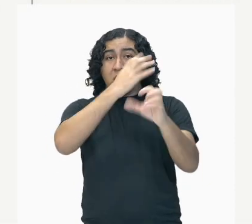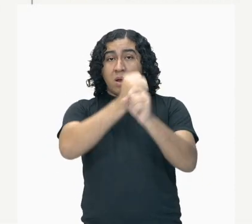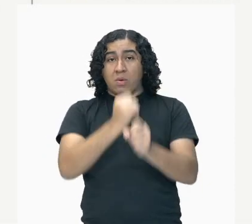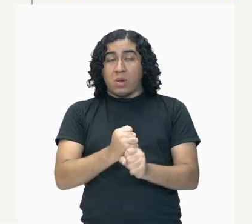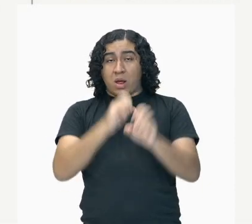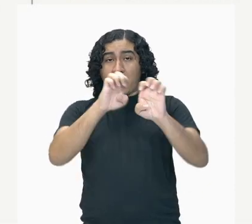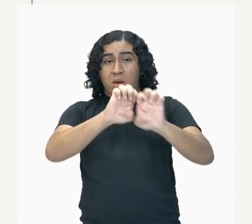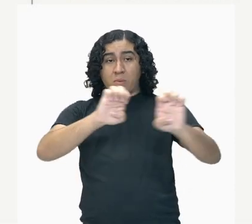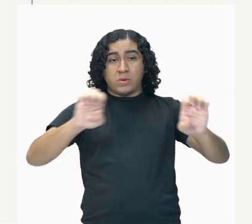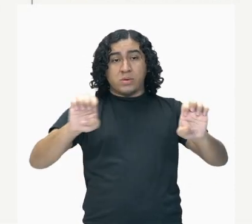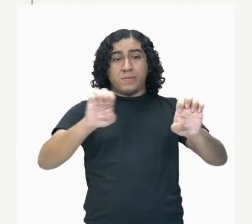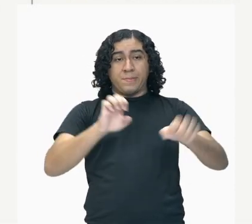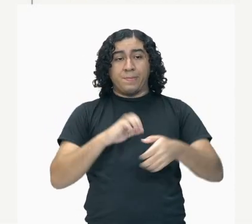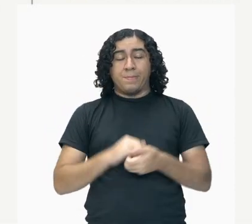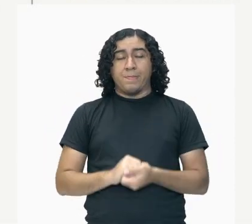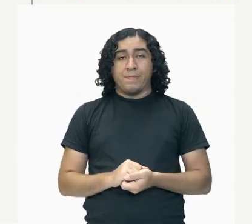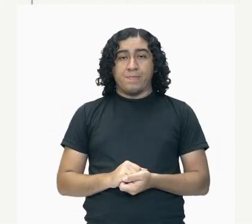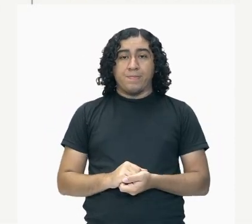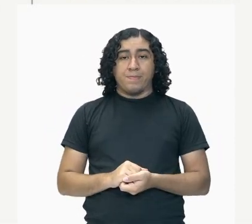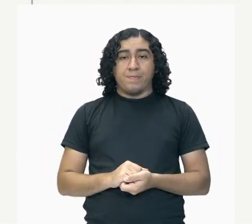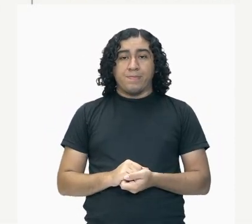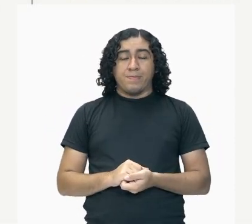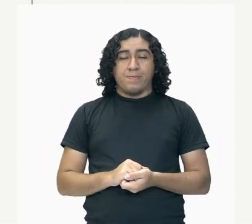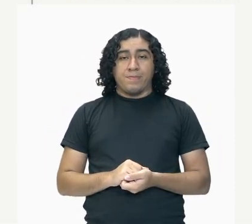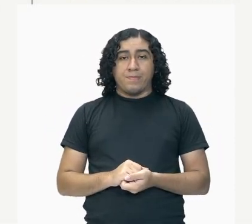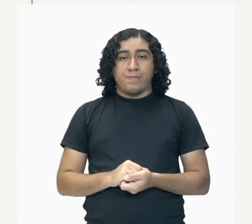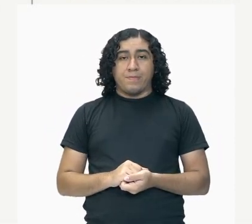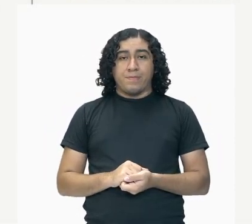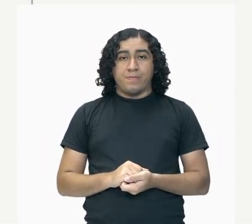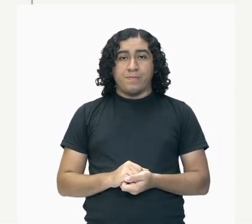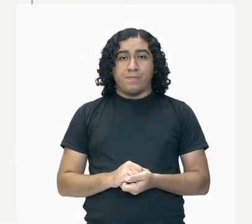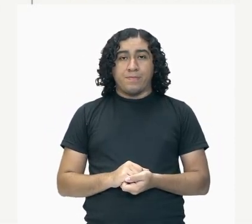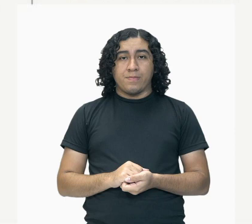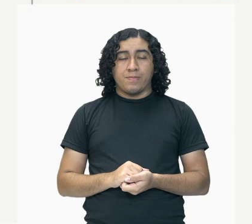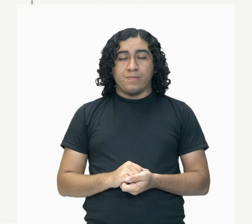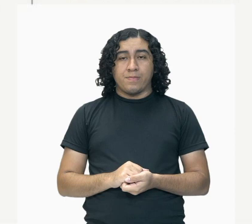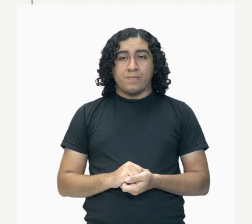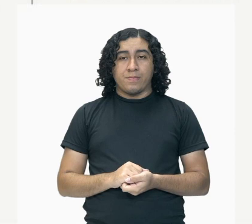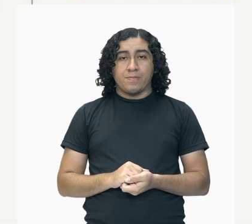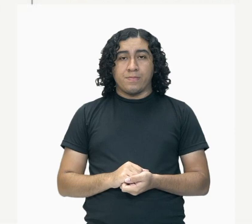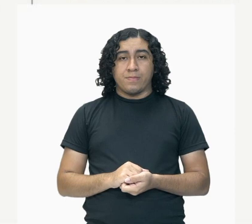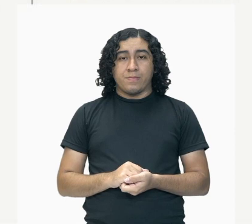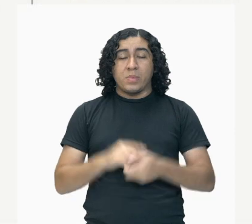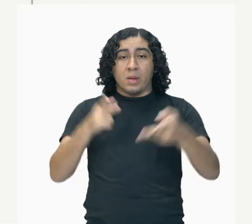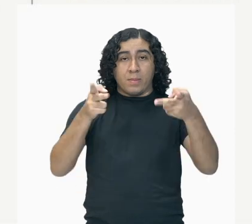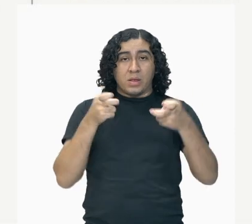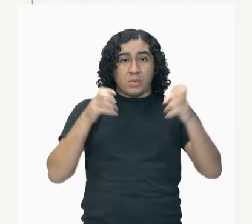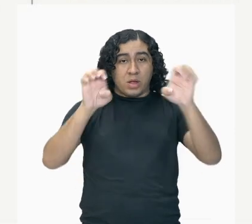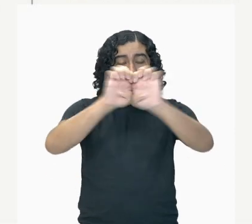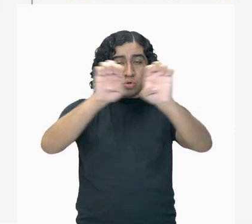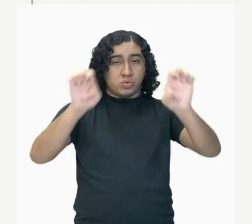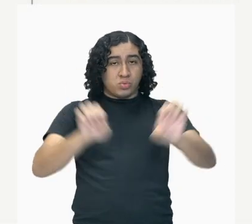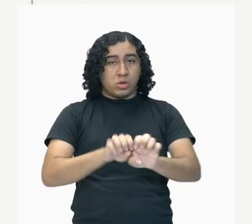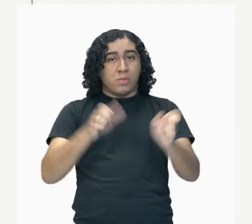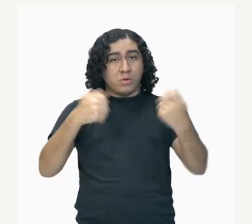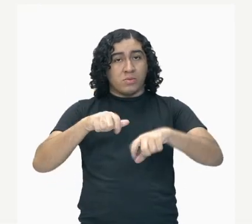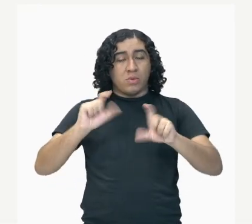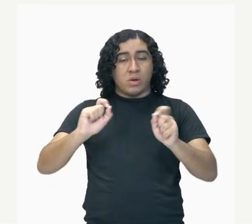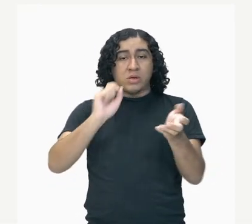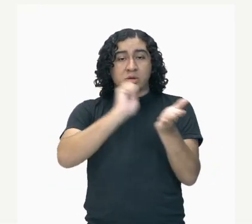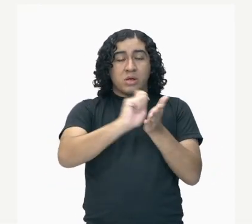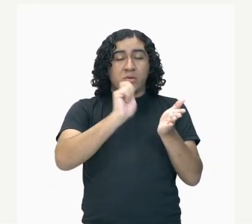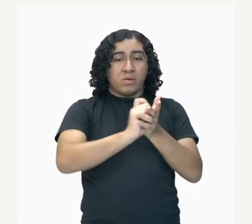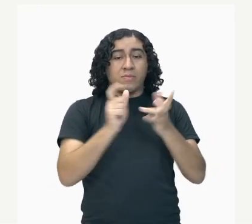ondas estacionárias né olhando como é que se desenvolve aí essa situação a gente pode escrever uma